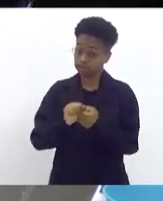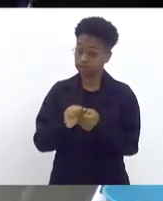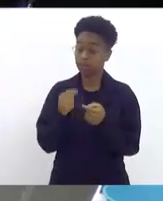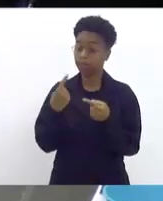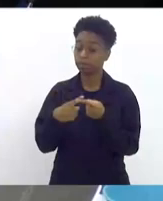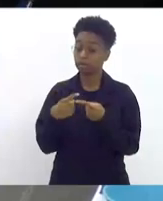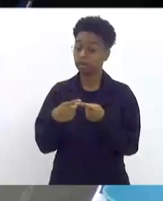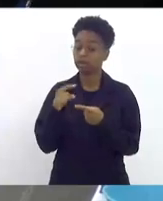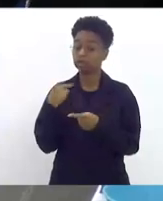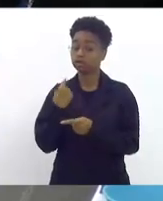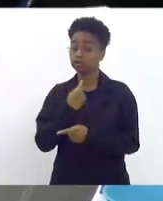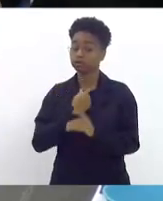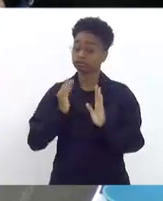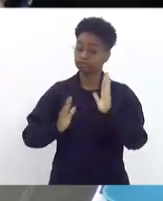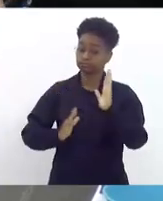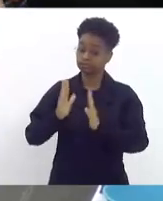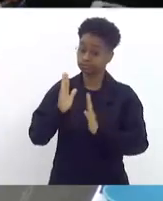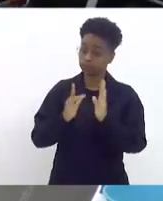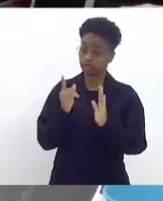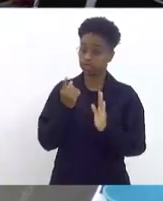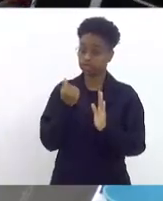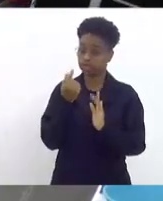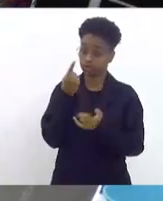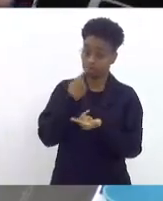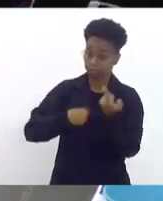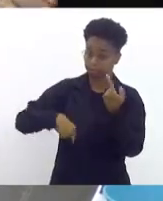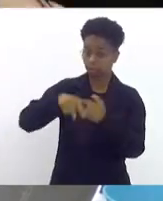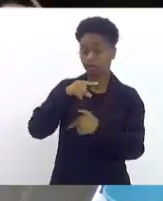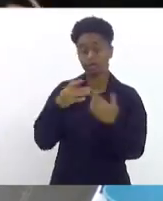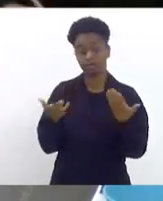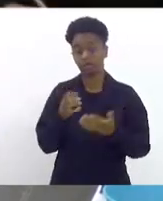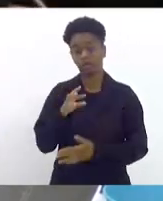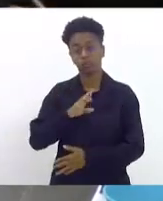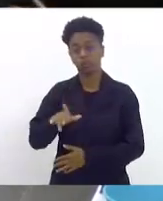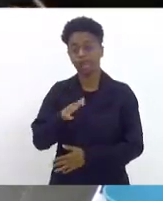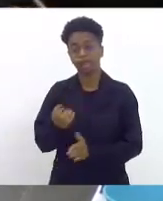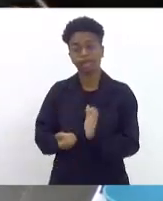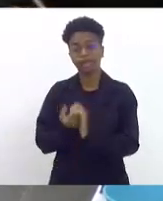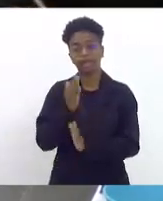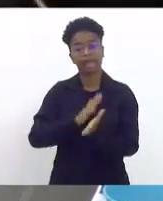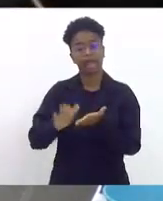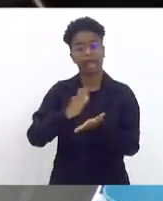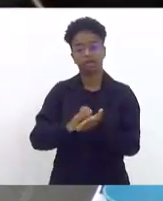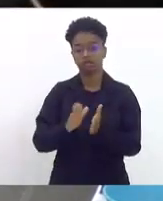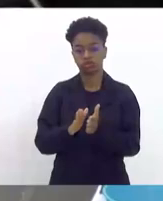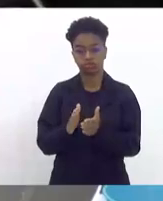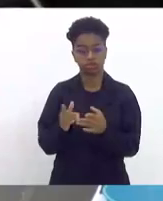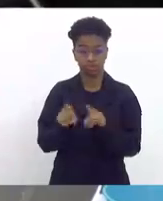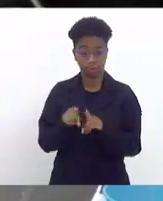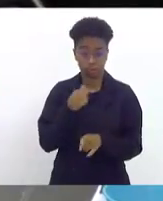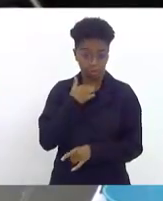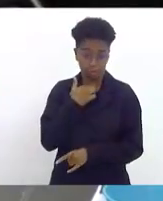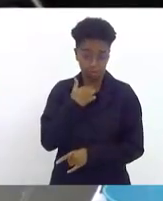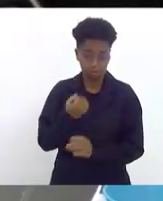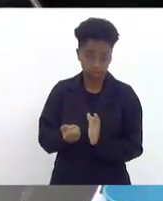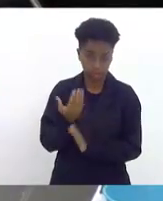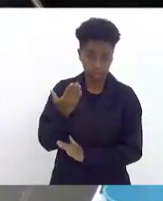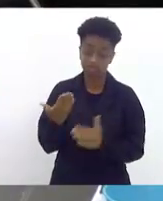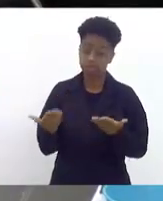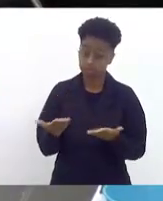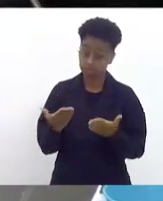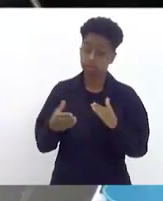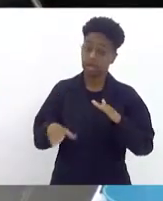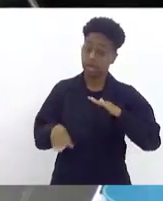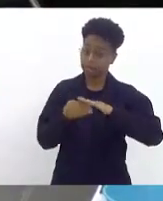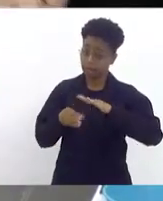estamos sobre o regime de recuperação fiscal então a gente não tá querendo nenhuma despesa para o governo e não pode criar e as emendas